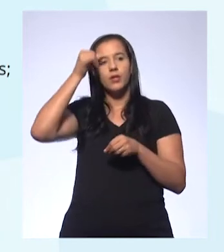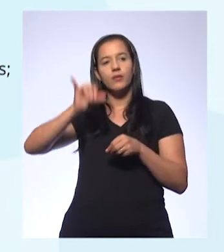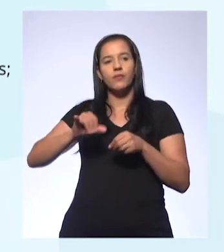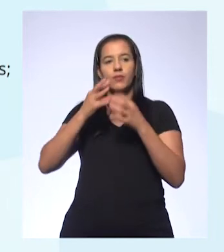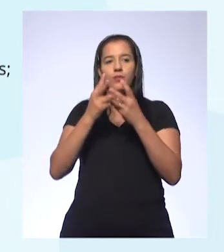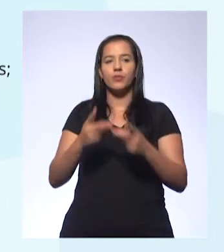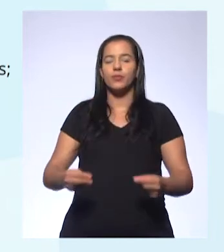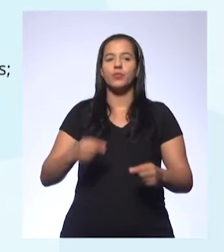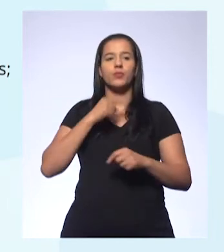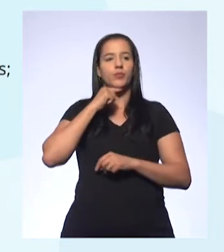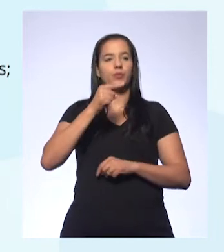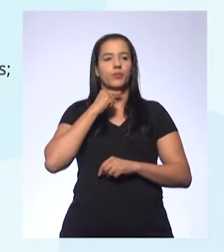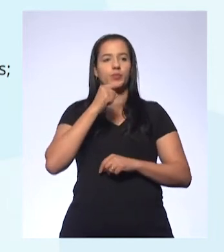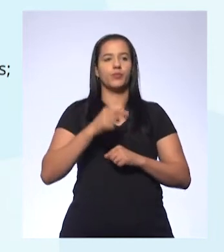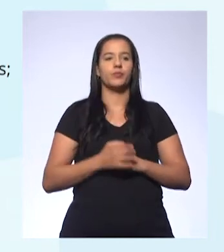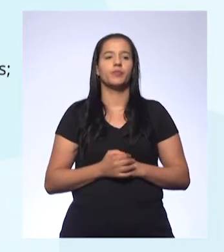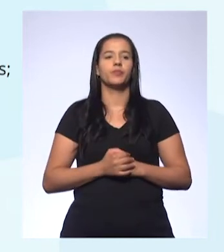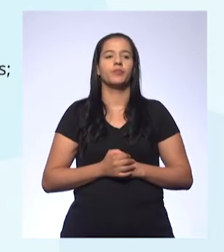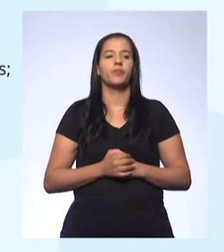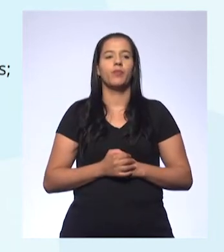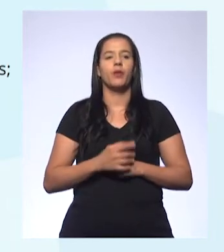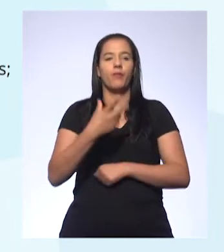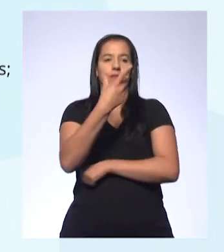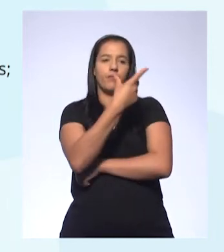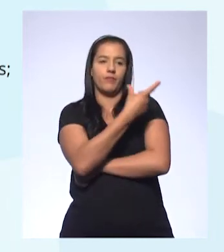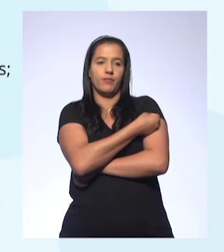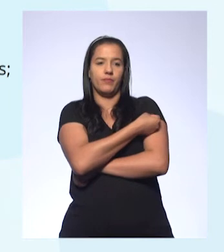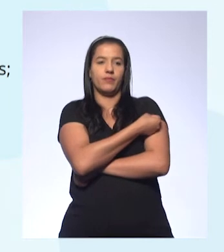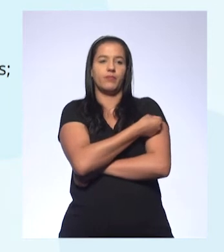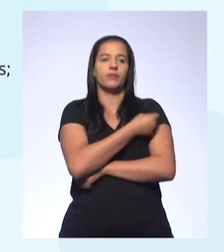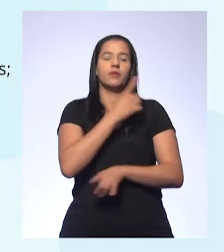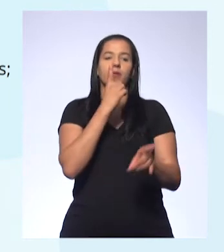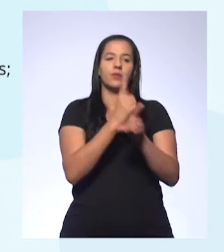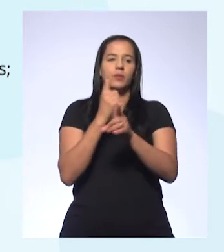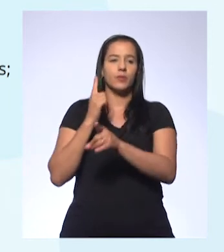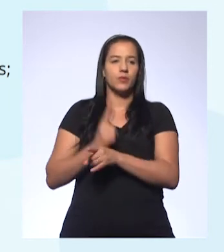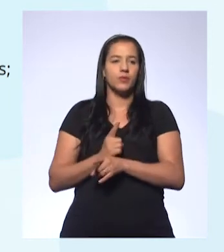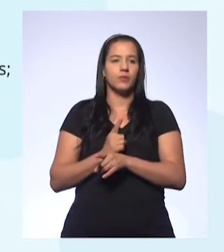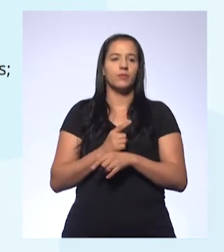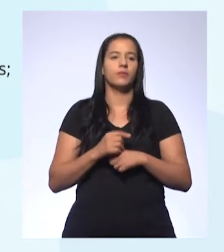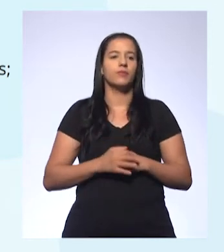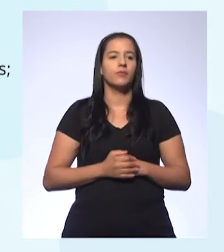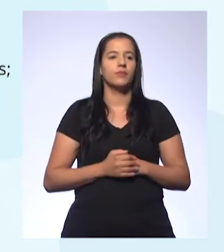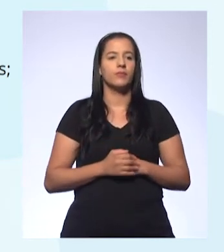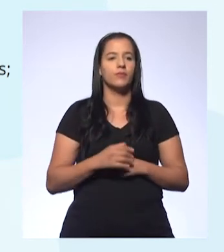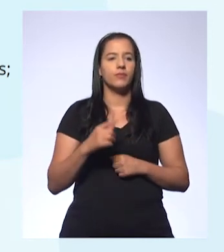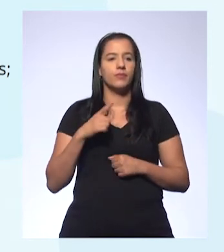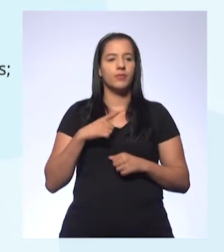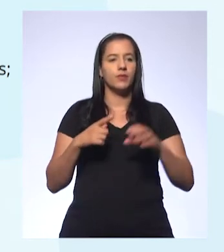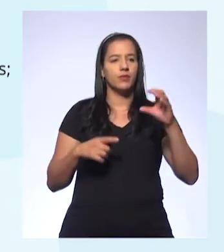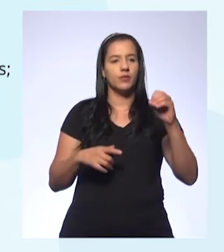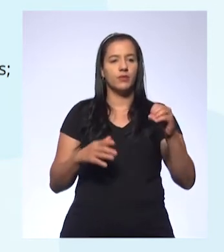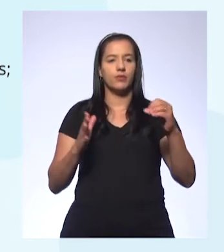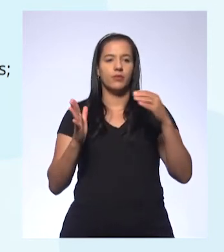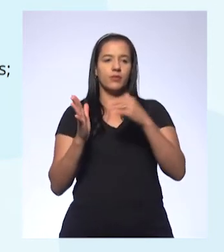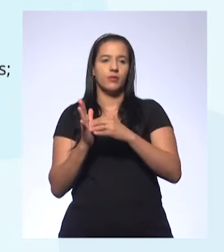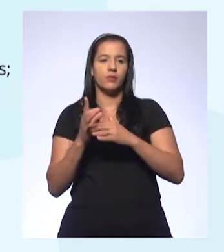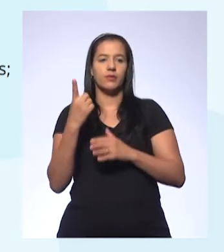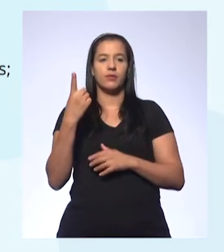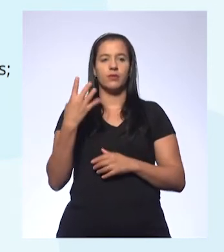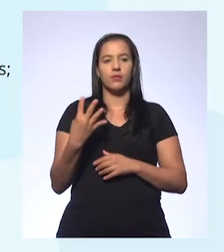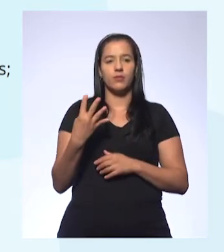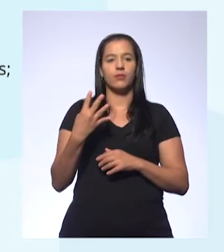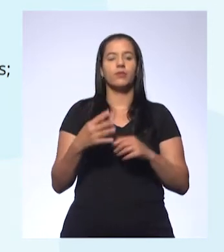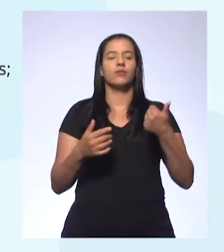o vírus. Prevenção, vacinação, que é encontrada no SUS também, né? De 9 a 14